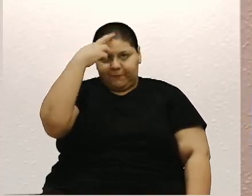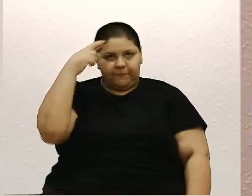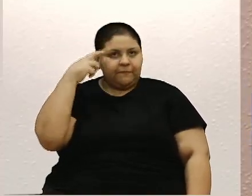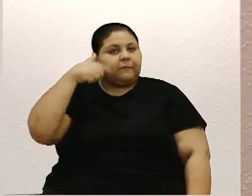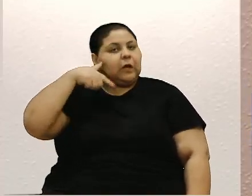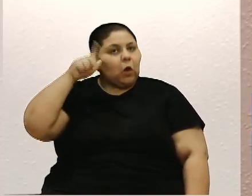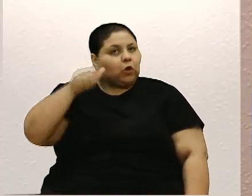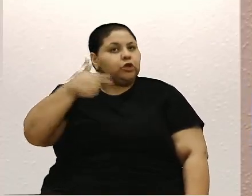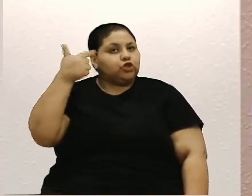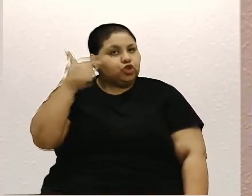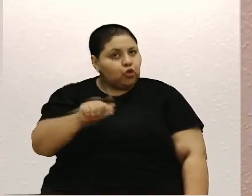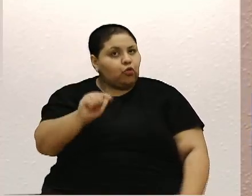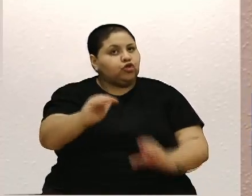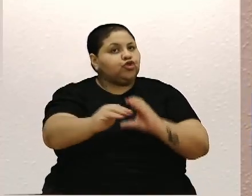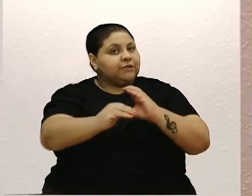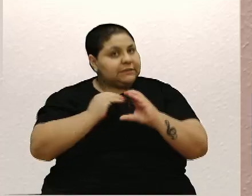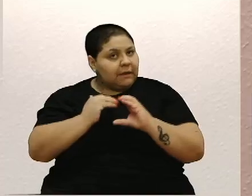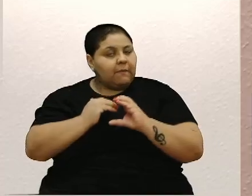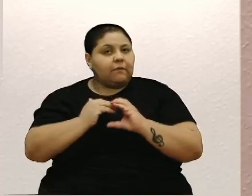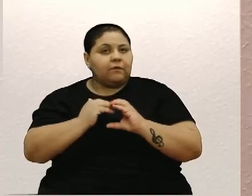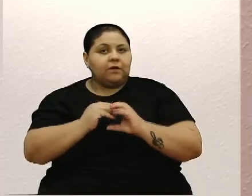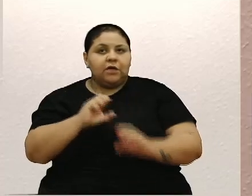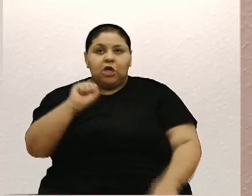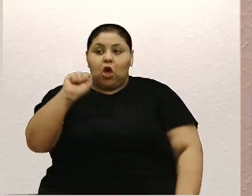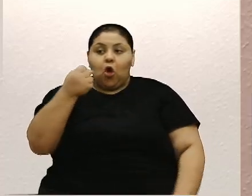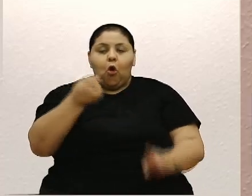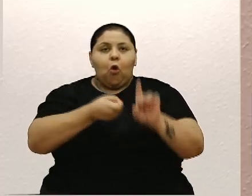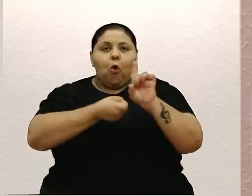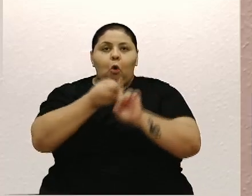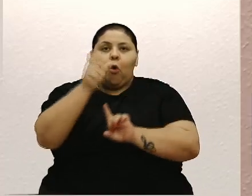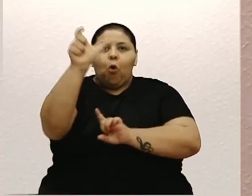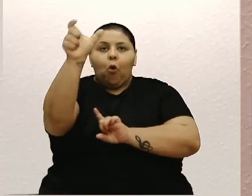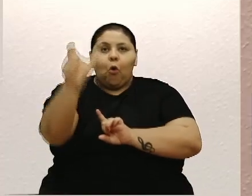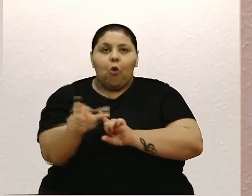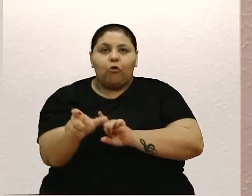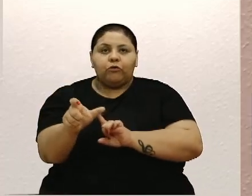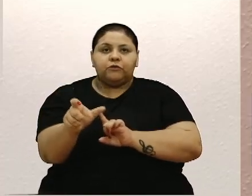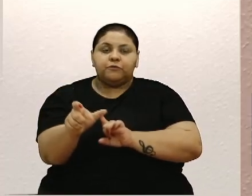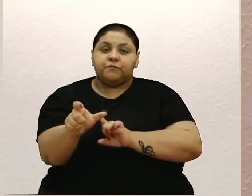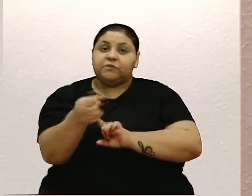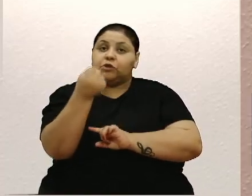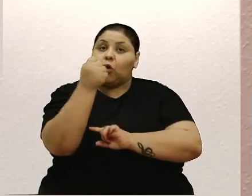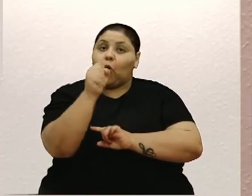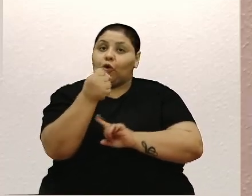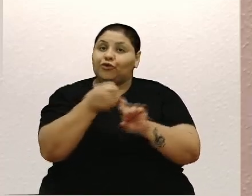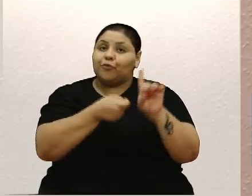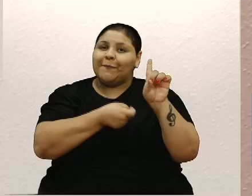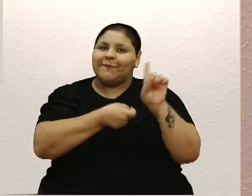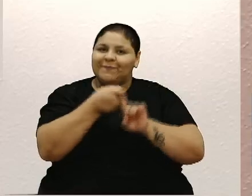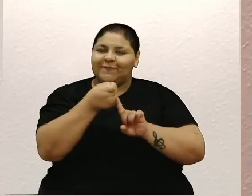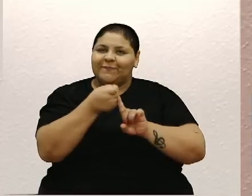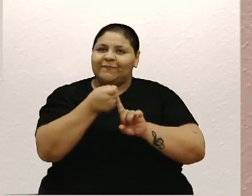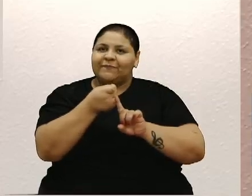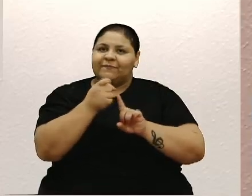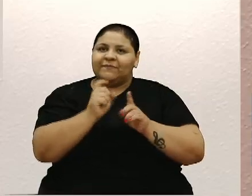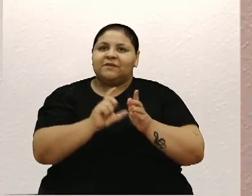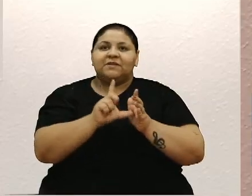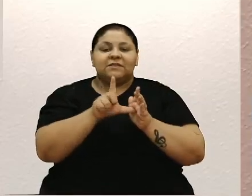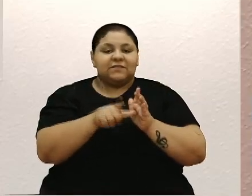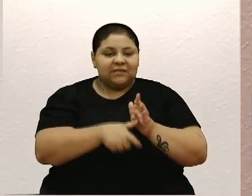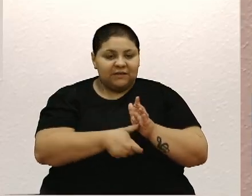a gente recebe a indignação. 8 meses, a pessoa ontem me confirmou, 8 meses, e a gente depois